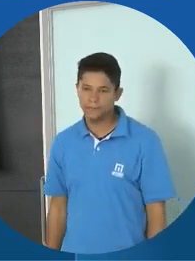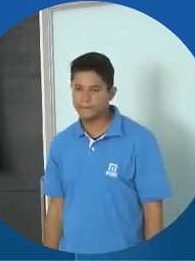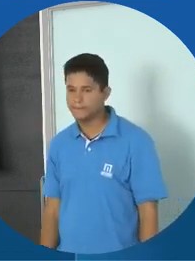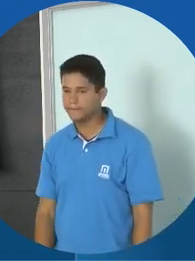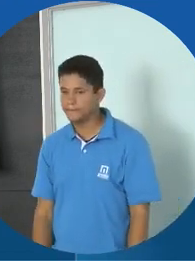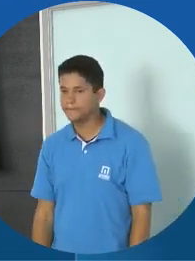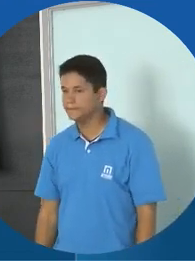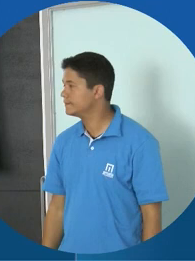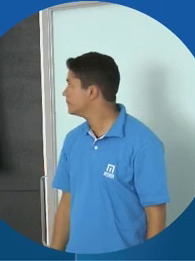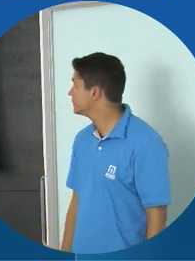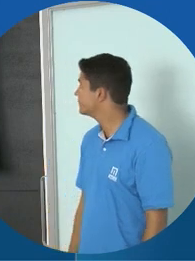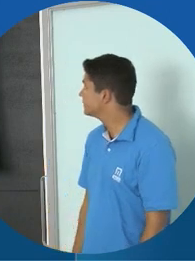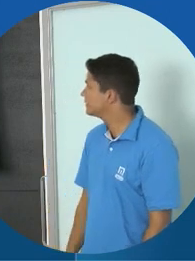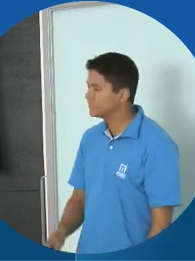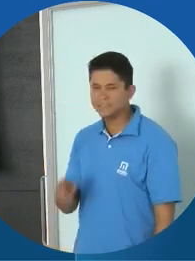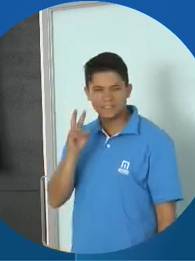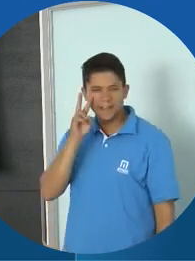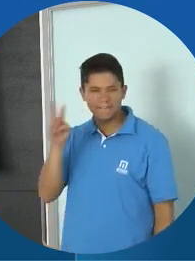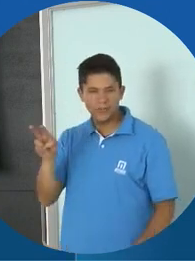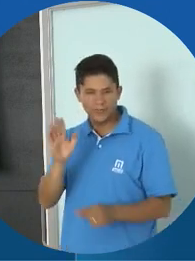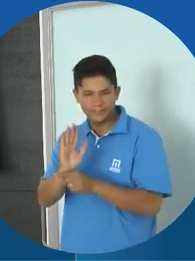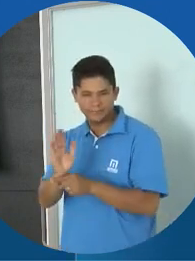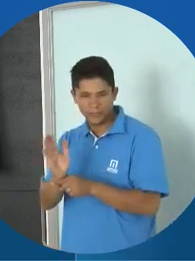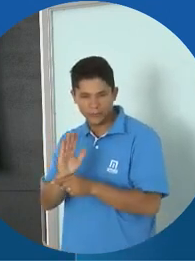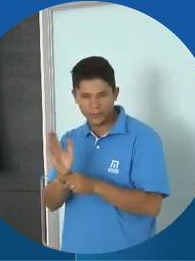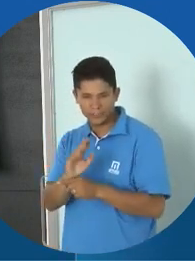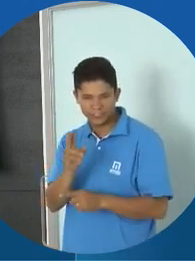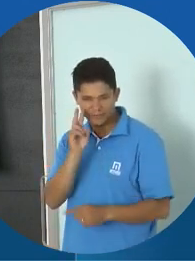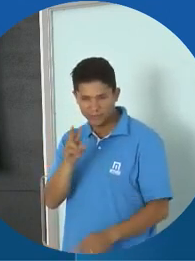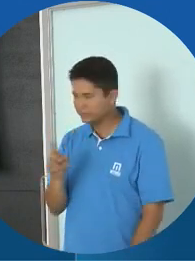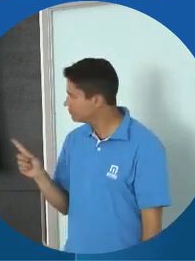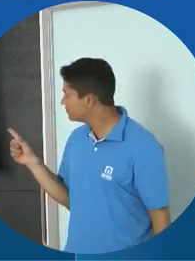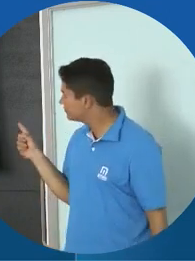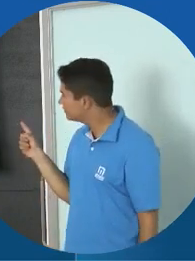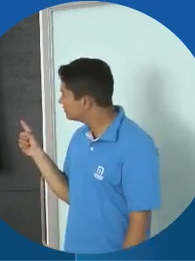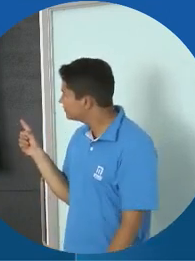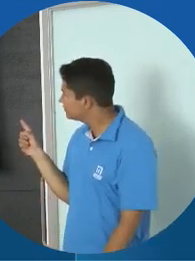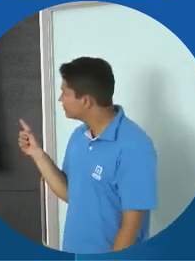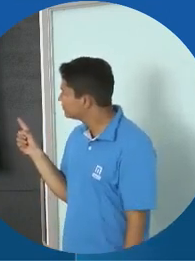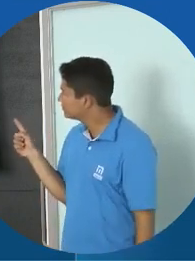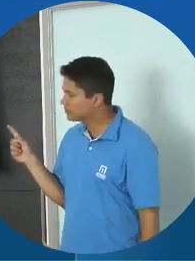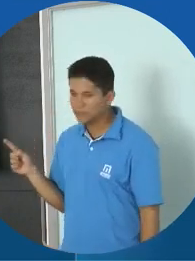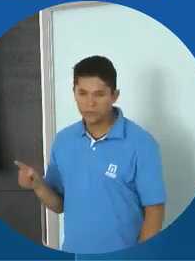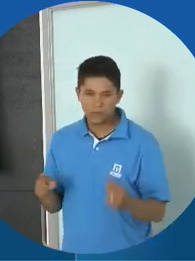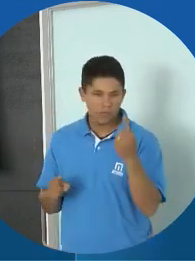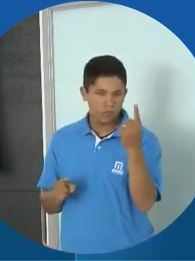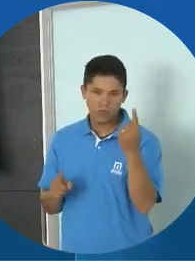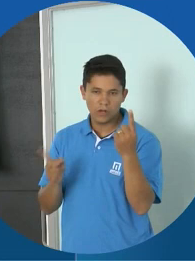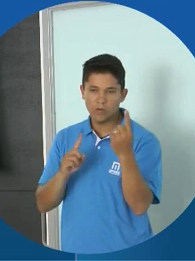Quem já assistiu esse filme? Eu acredito que boa parte, não é o 1, é o 2.